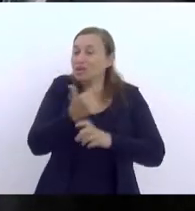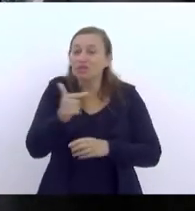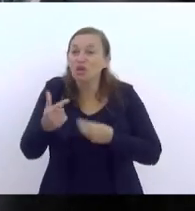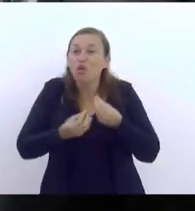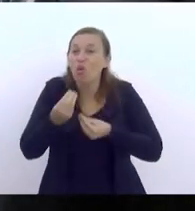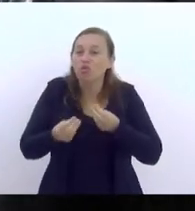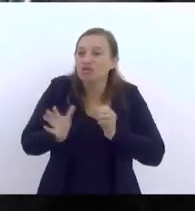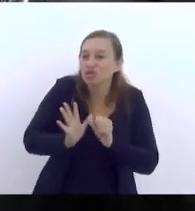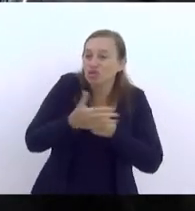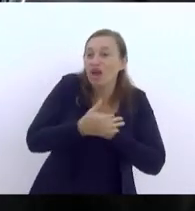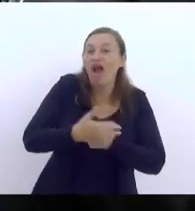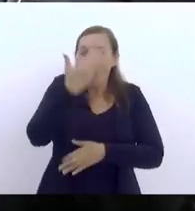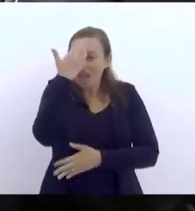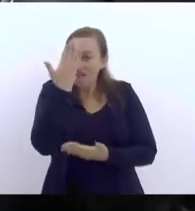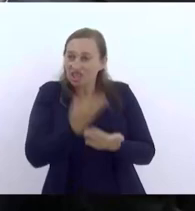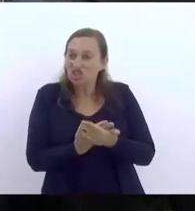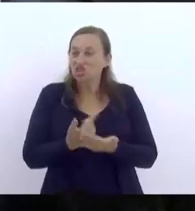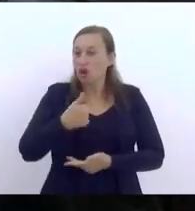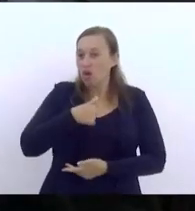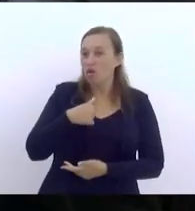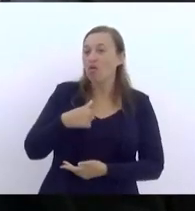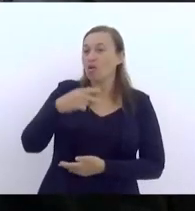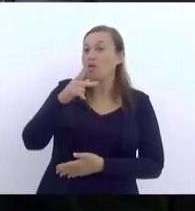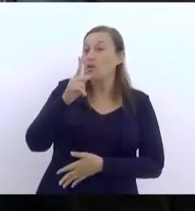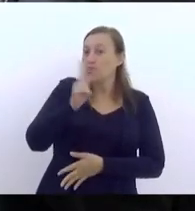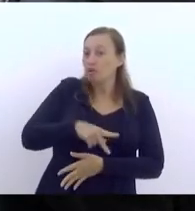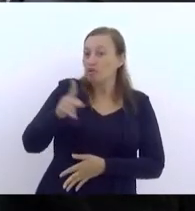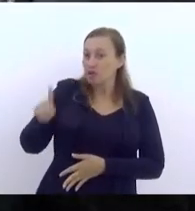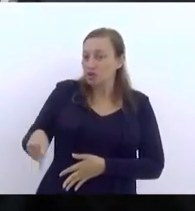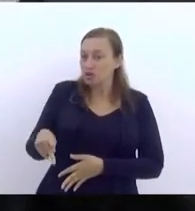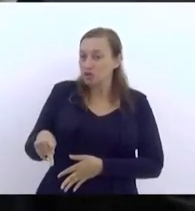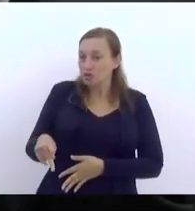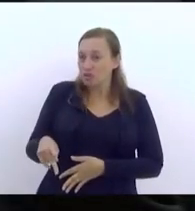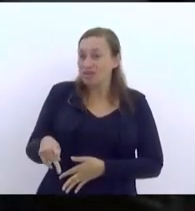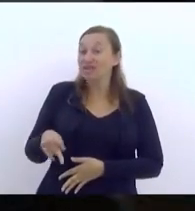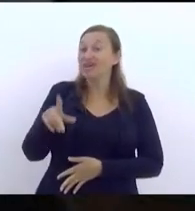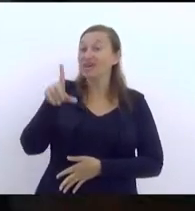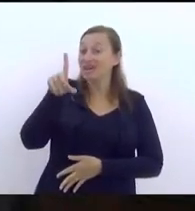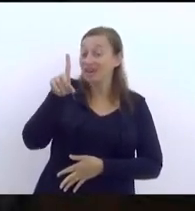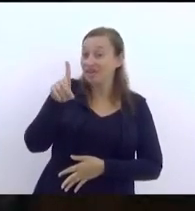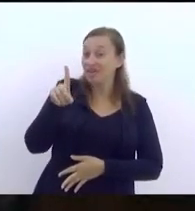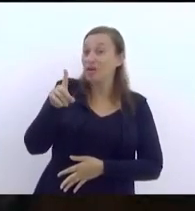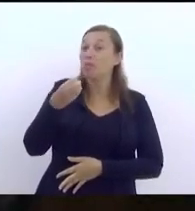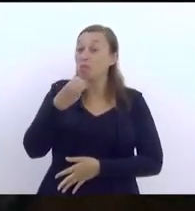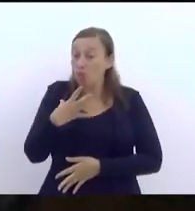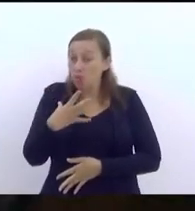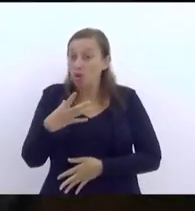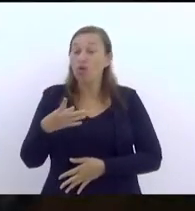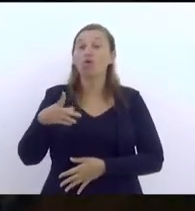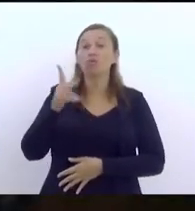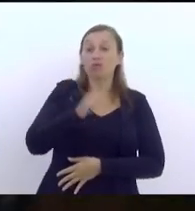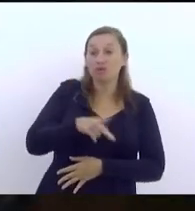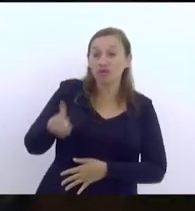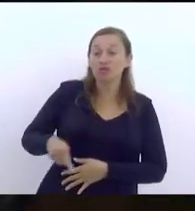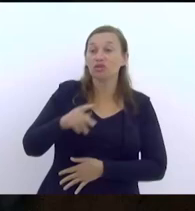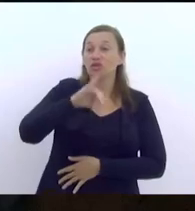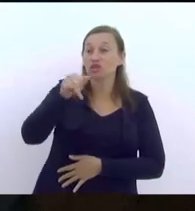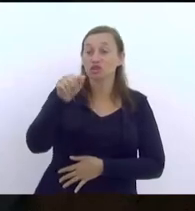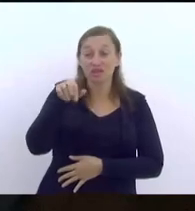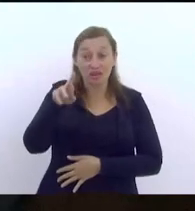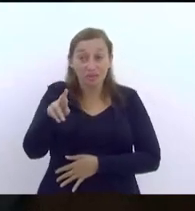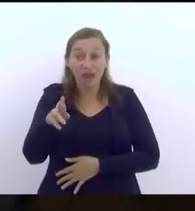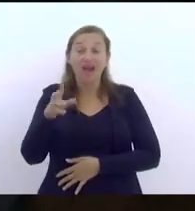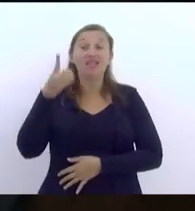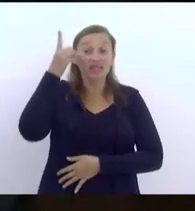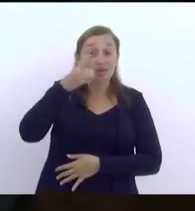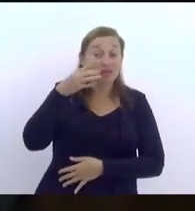acredito eu que pessoas decentes, como o professor Josemar, como o deputado Yuri, como o deputado